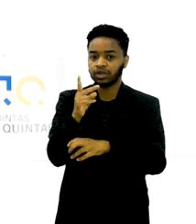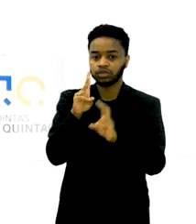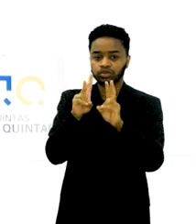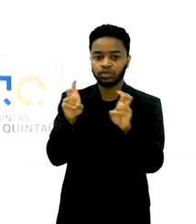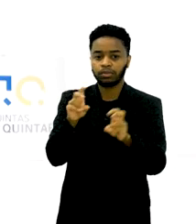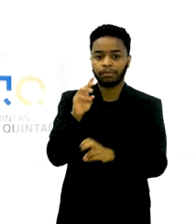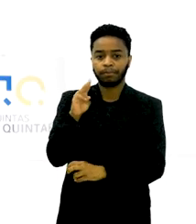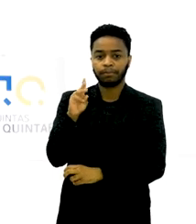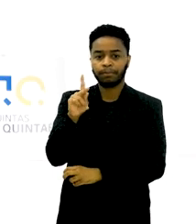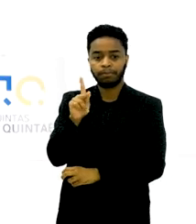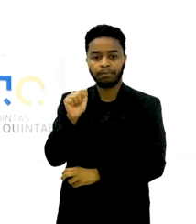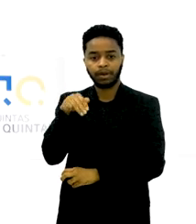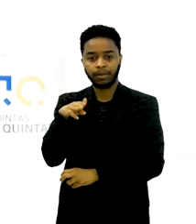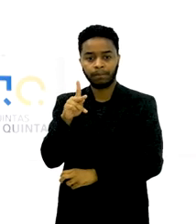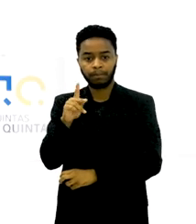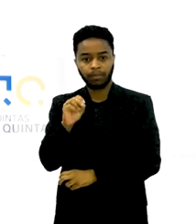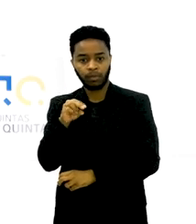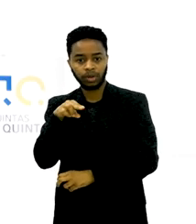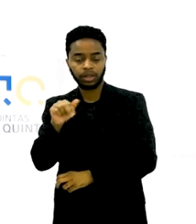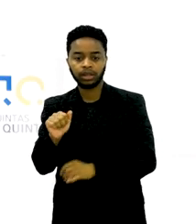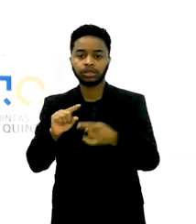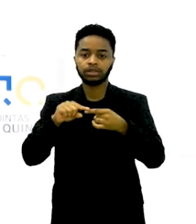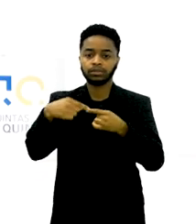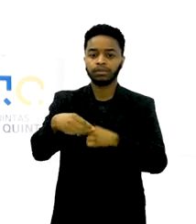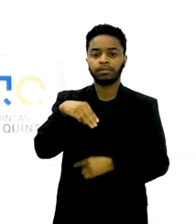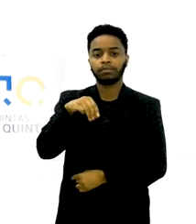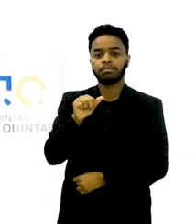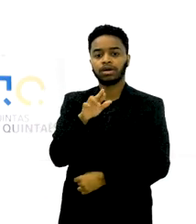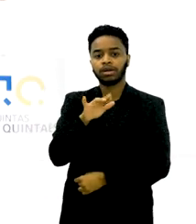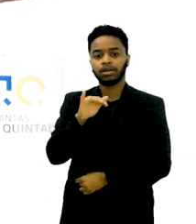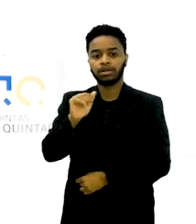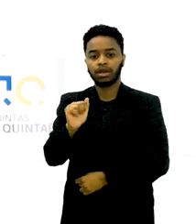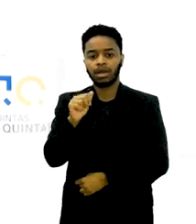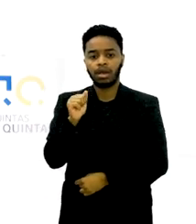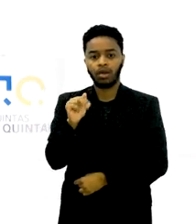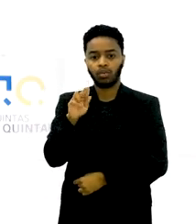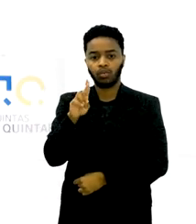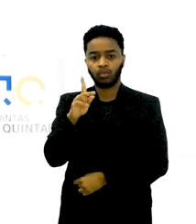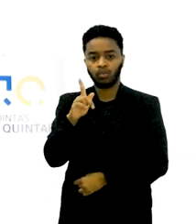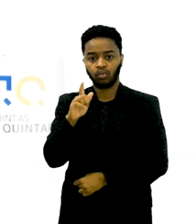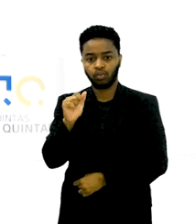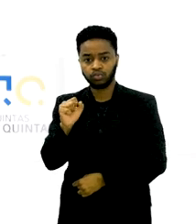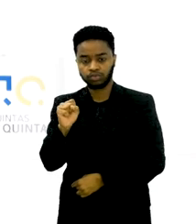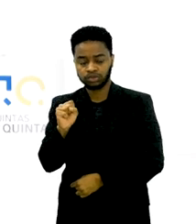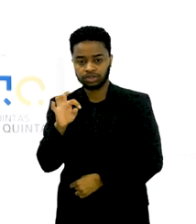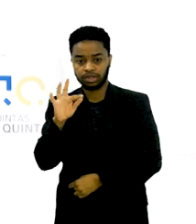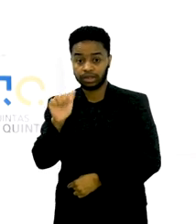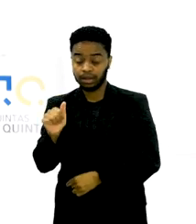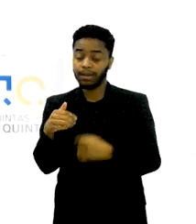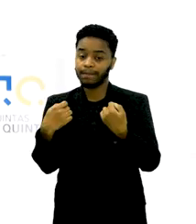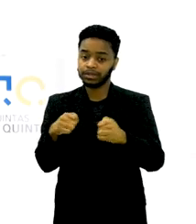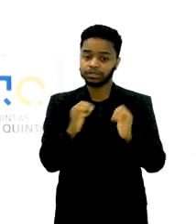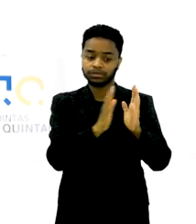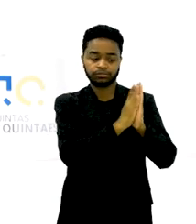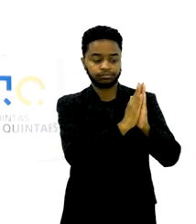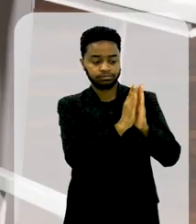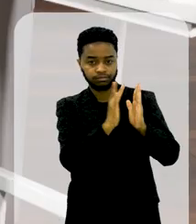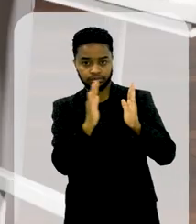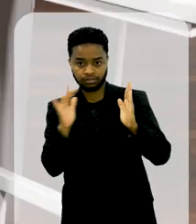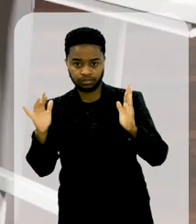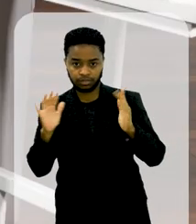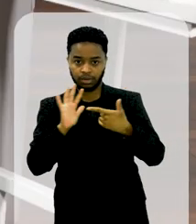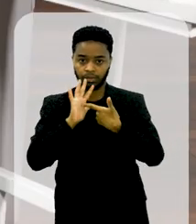Pamplona automaticamente logo atrás vem Maria Augusta E aí vem e aí você precisava fechar esse bloco por exemplo uma linhagem uma